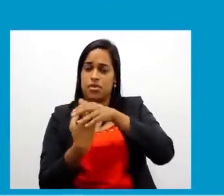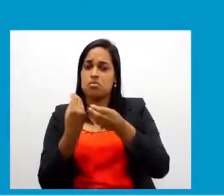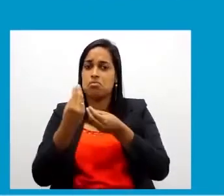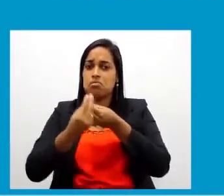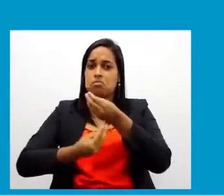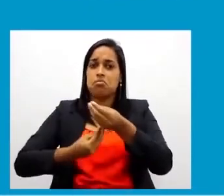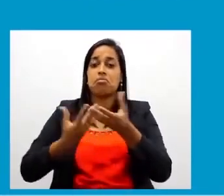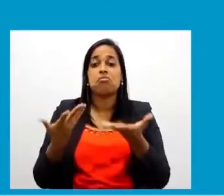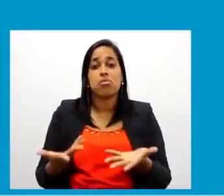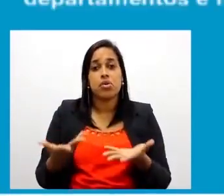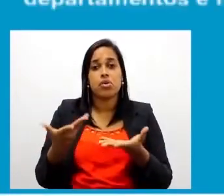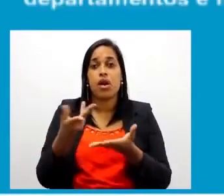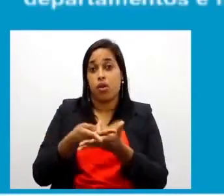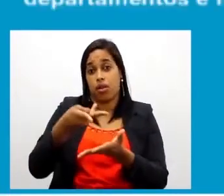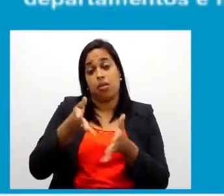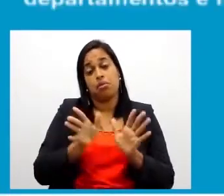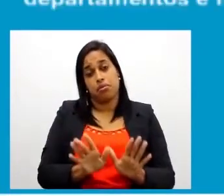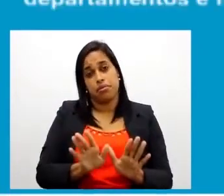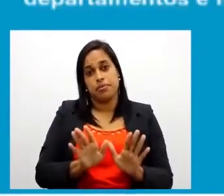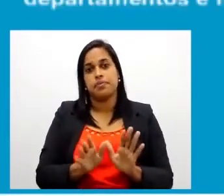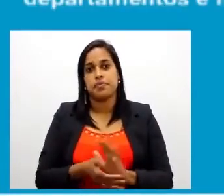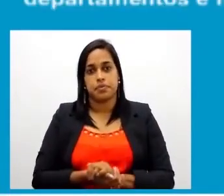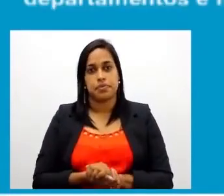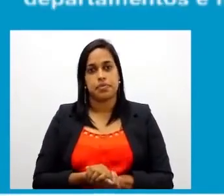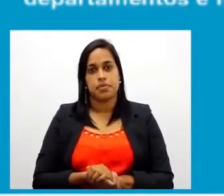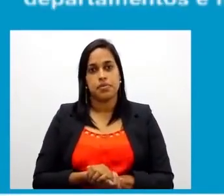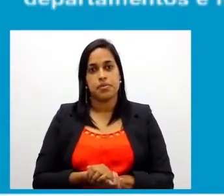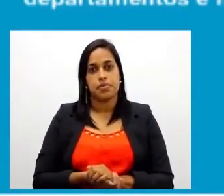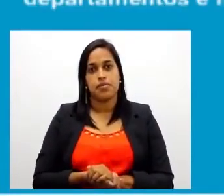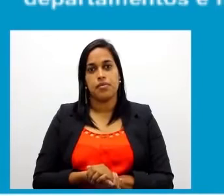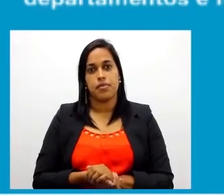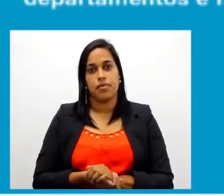que isso se dá, como é que isso funciona? Então,